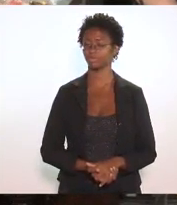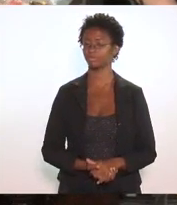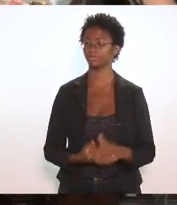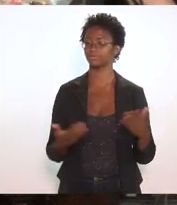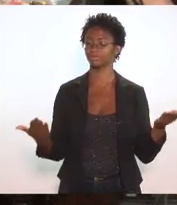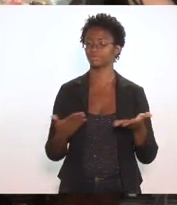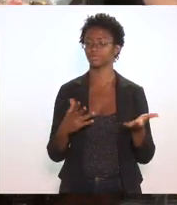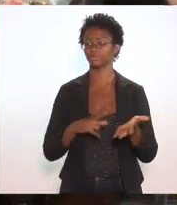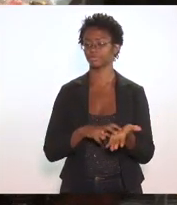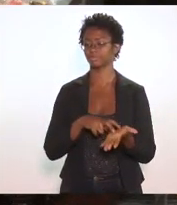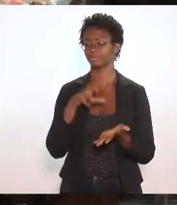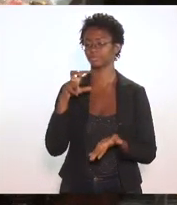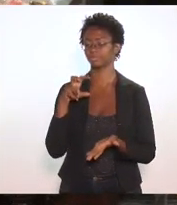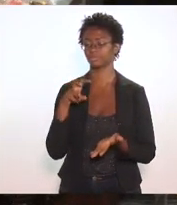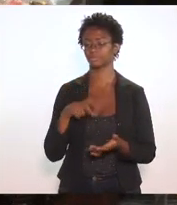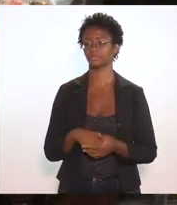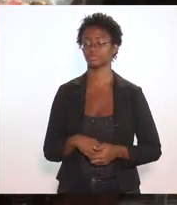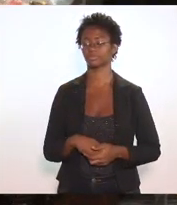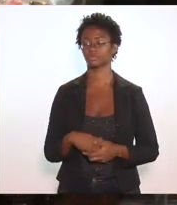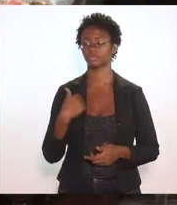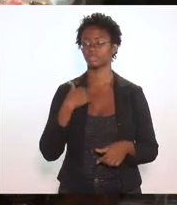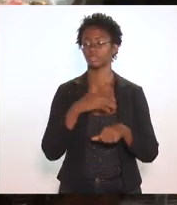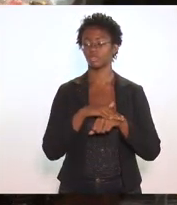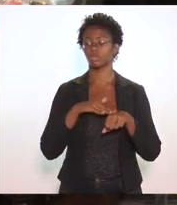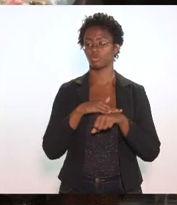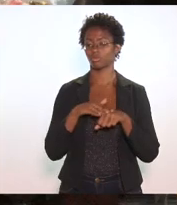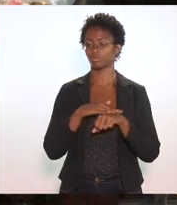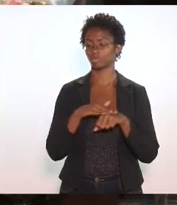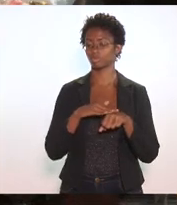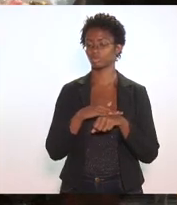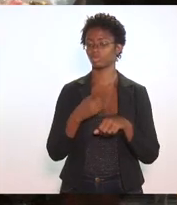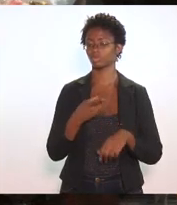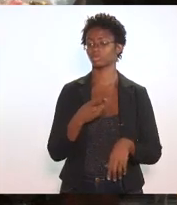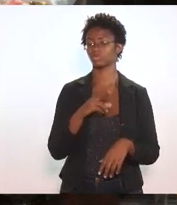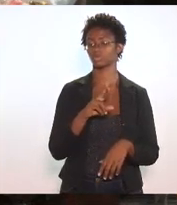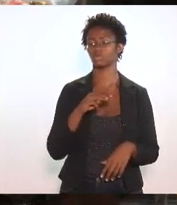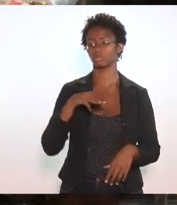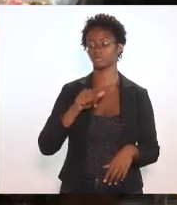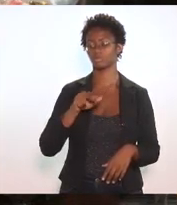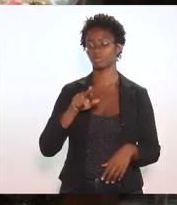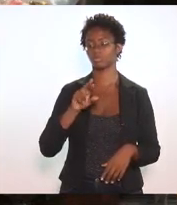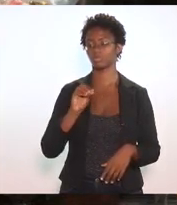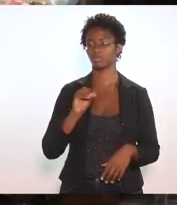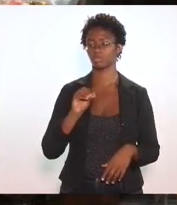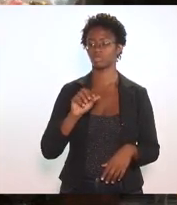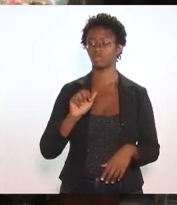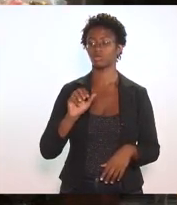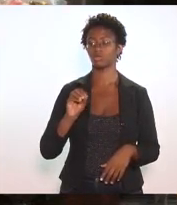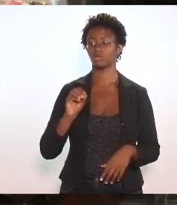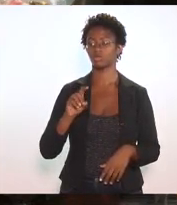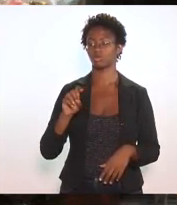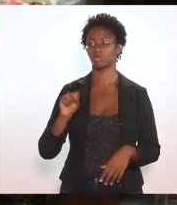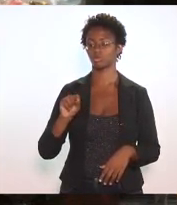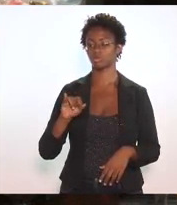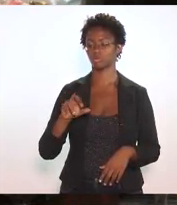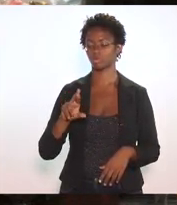manhã conversei com o nosso doutor Mauro Osório e com a Magda